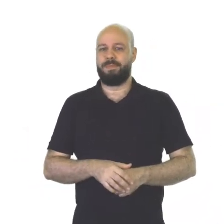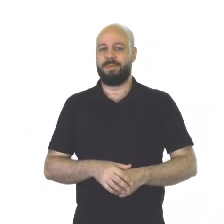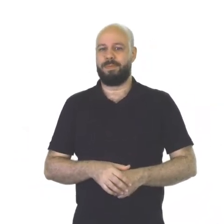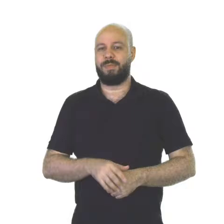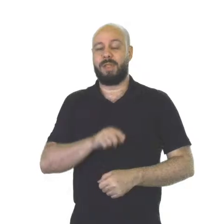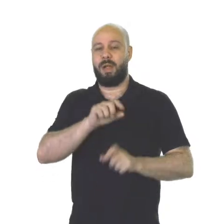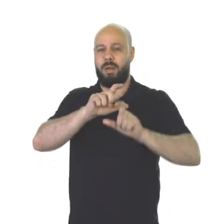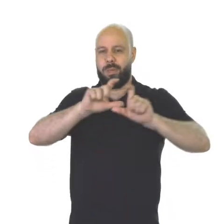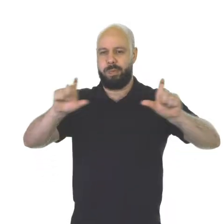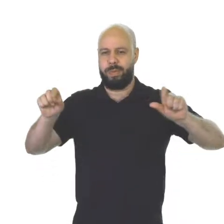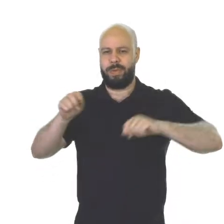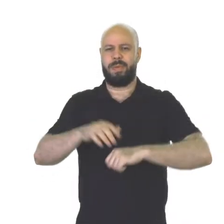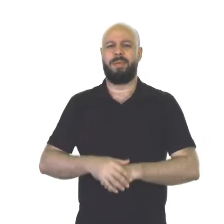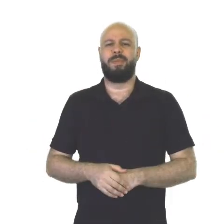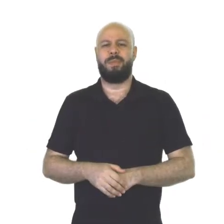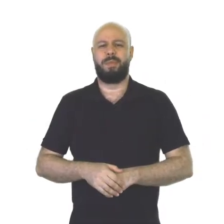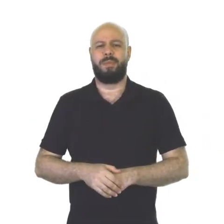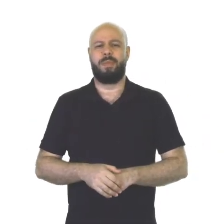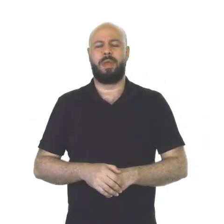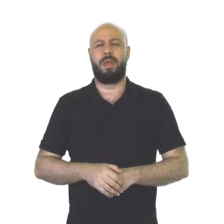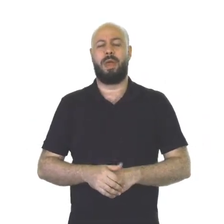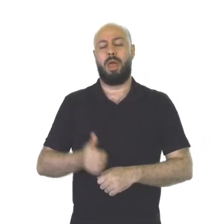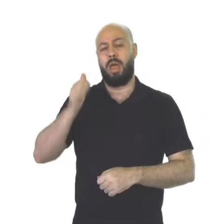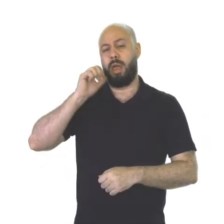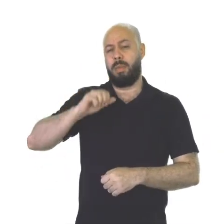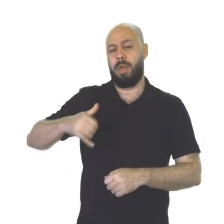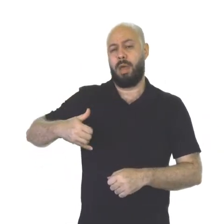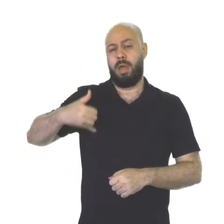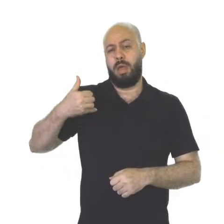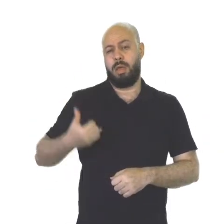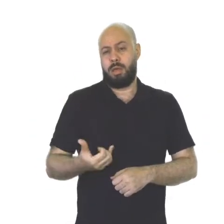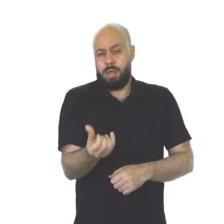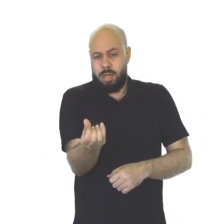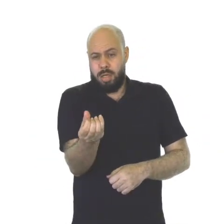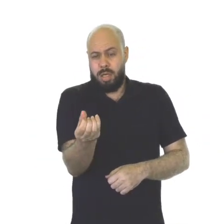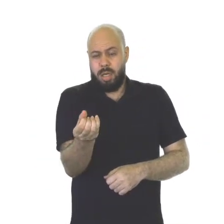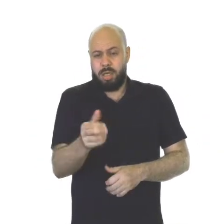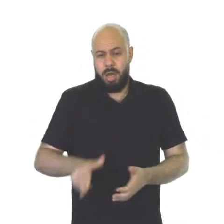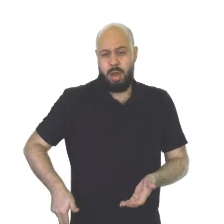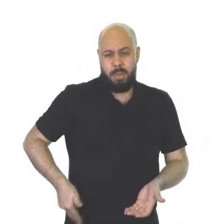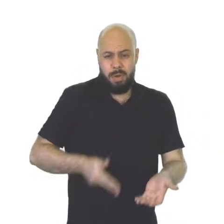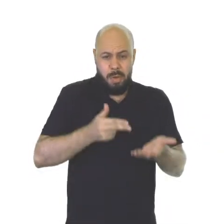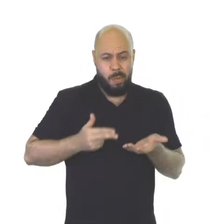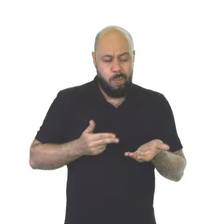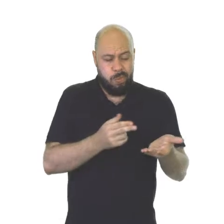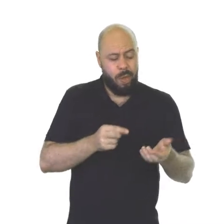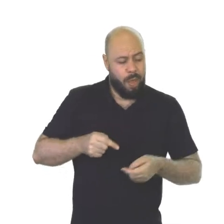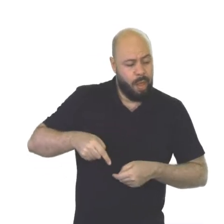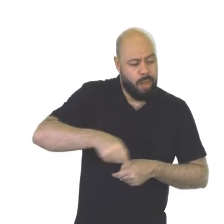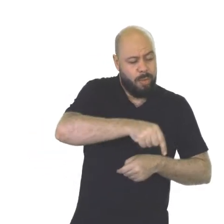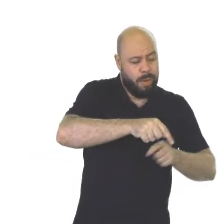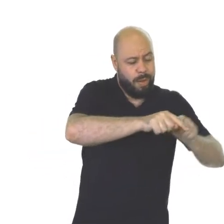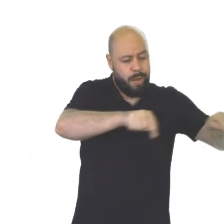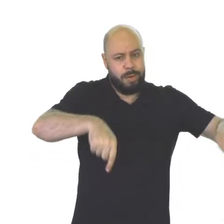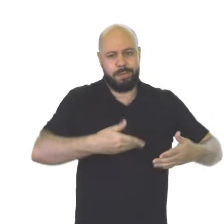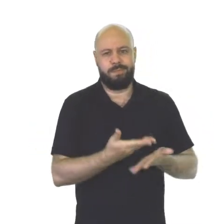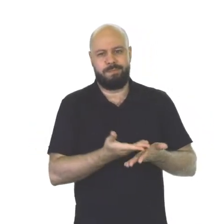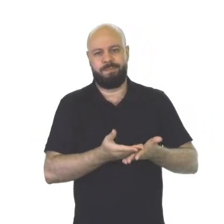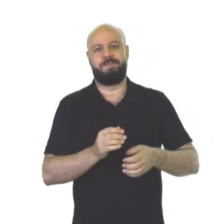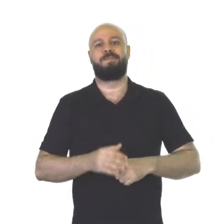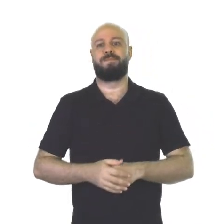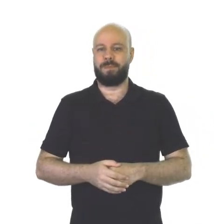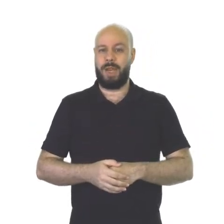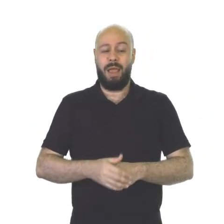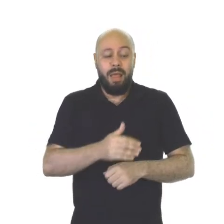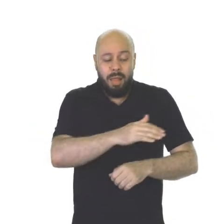girl aged 16 armed with a shotgun held up a class of children, ok? Então, essa garota de 16